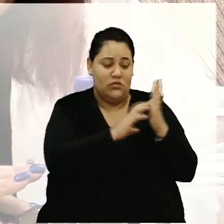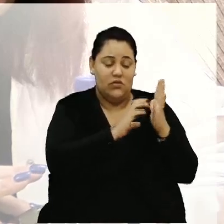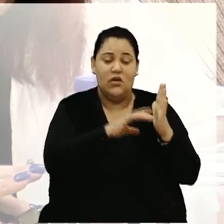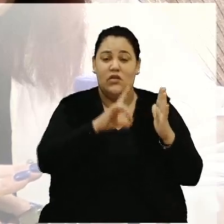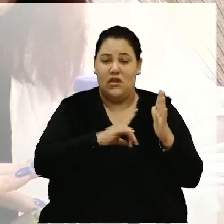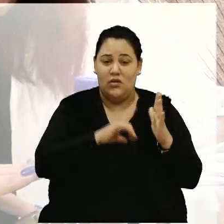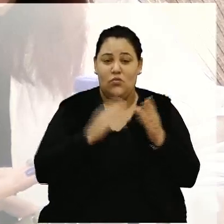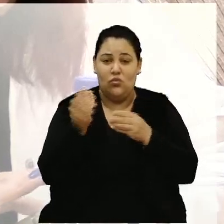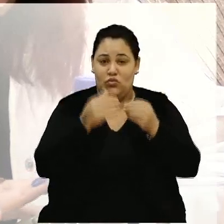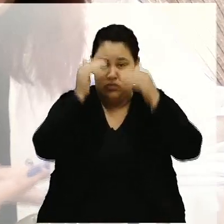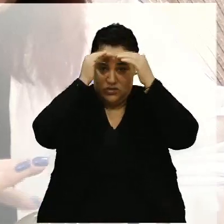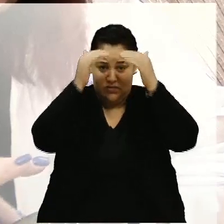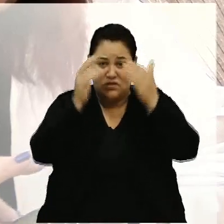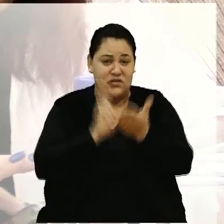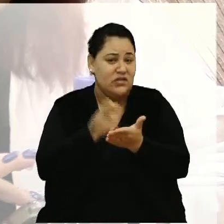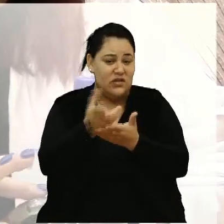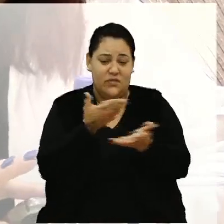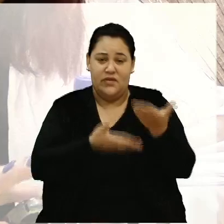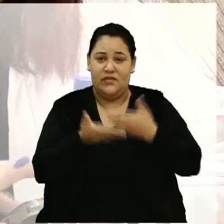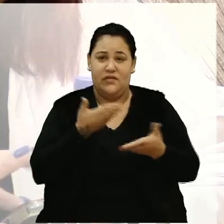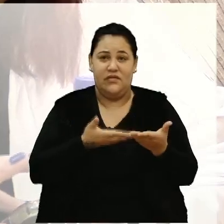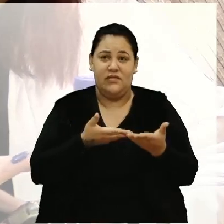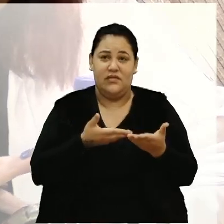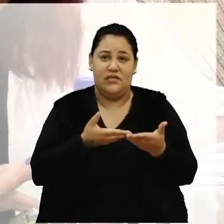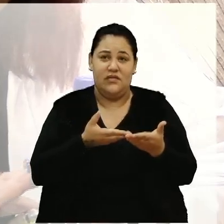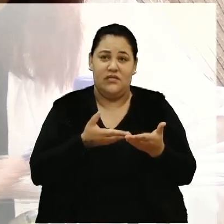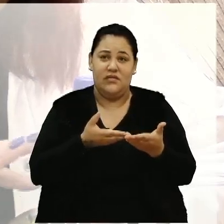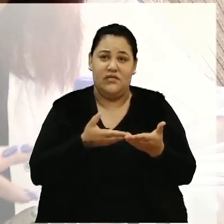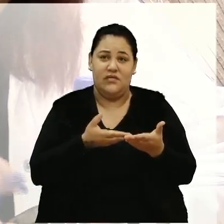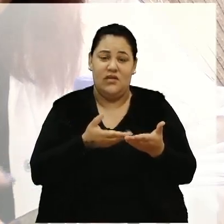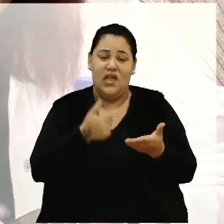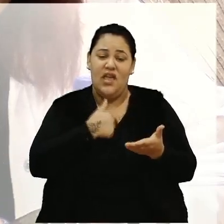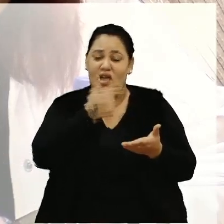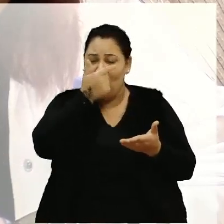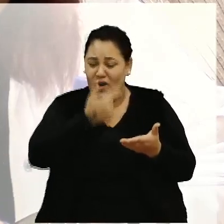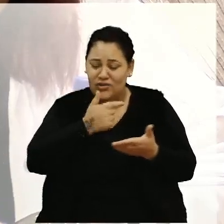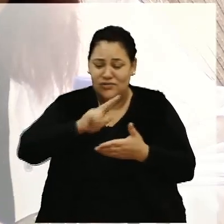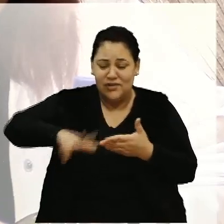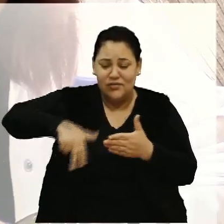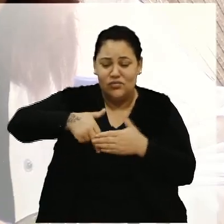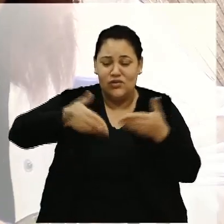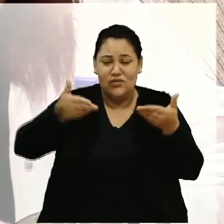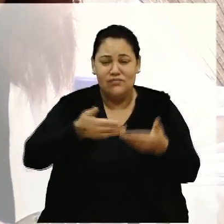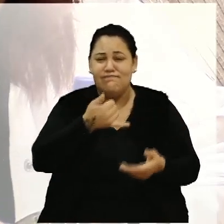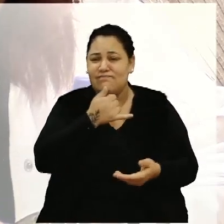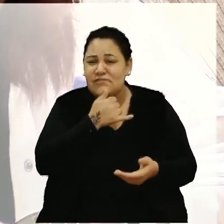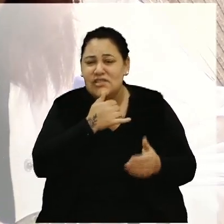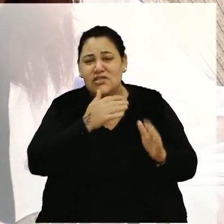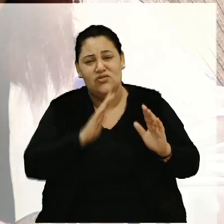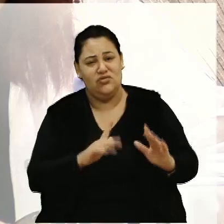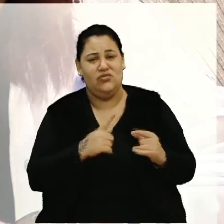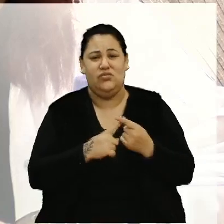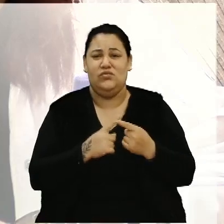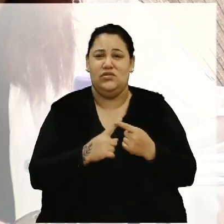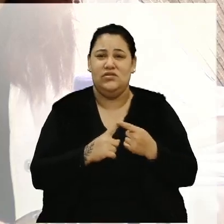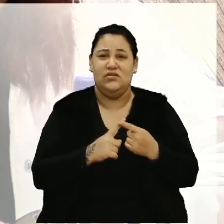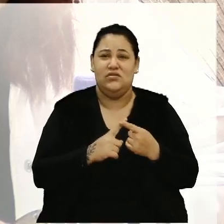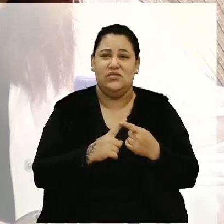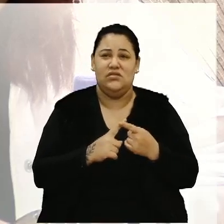sempre me atendeu, ele se excedeu aqui hoje. Eu acho que ele não poderia